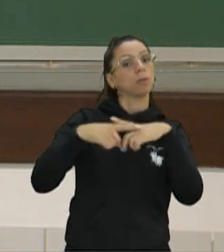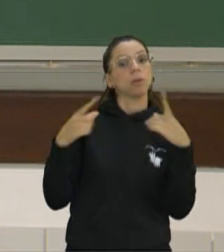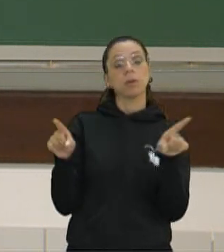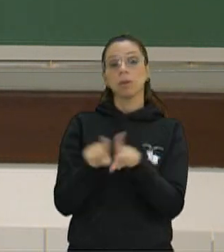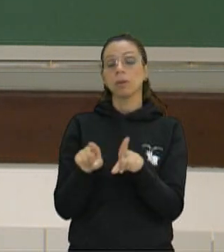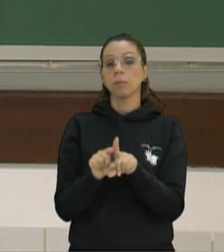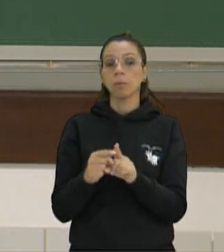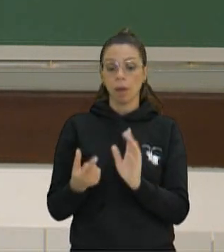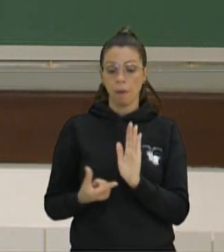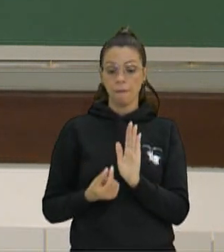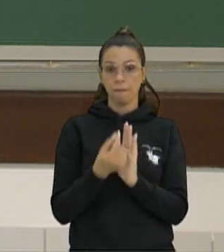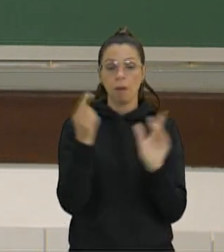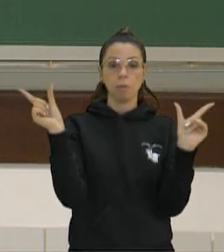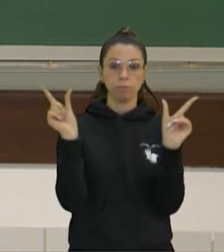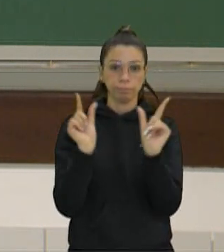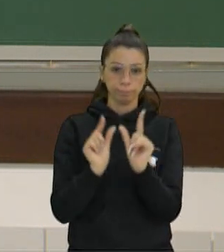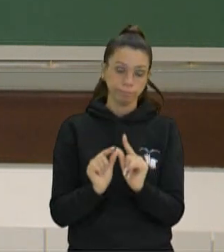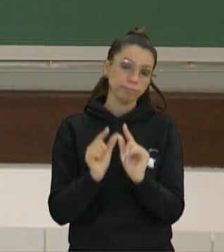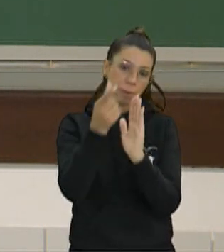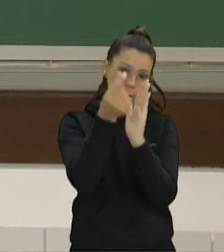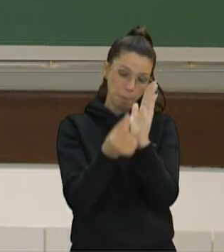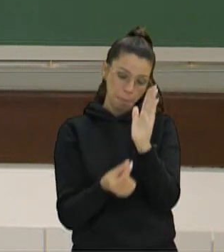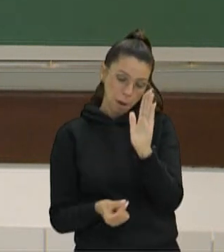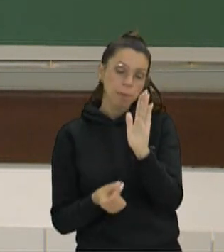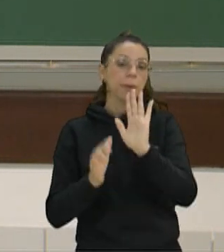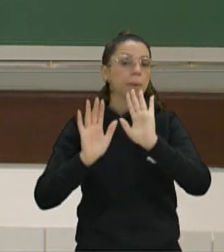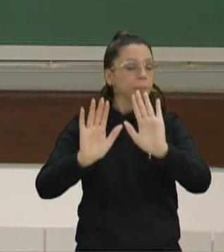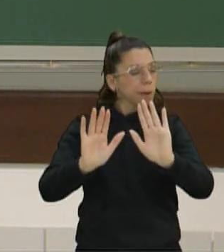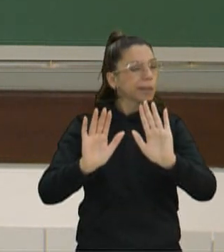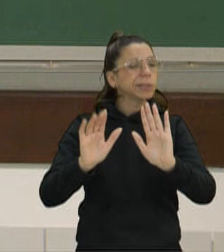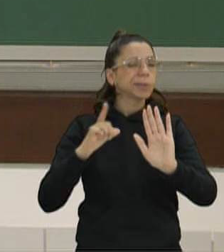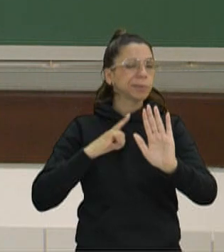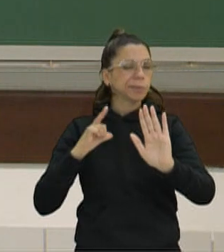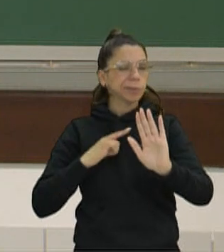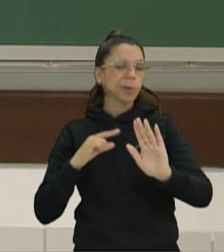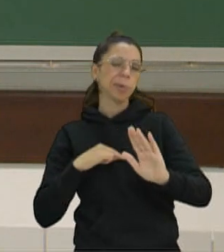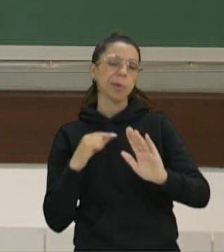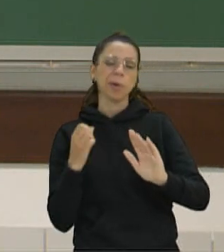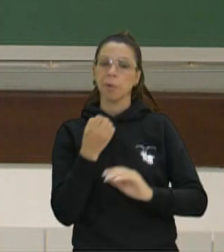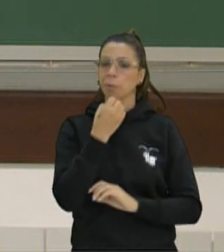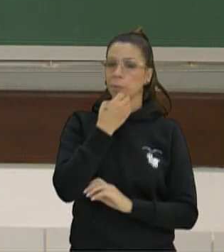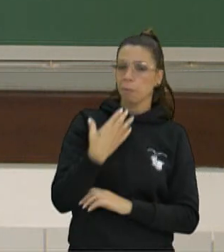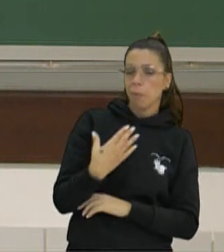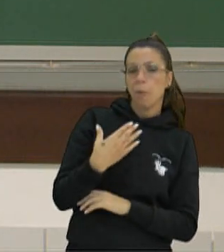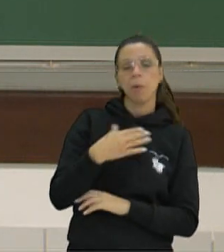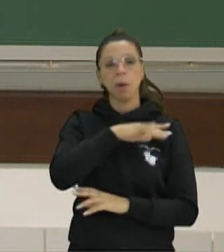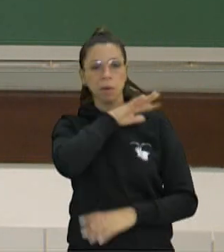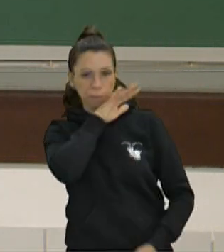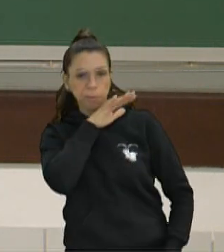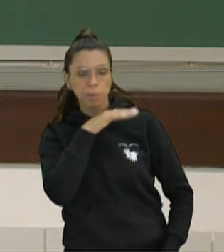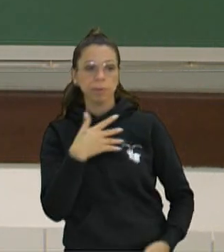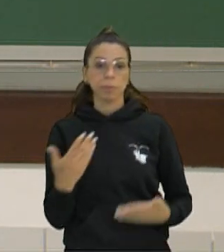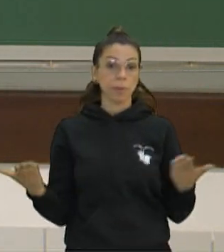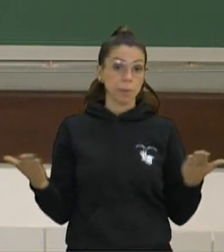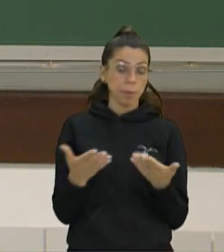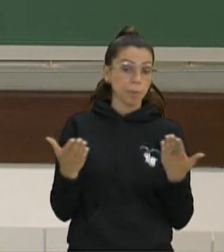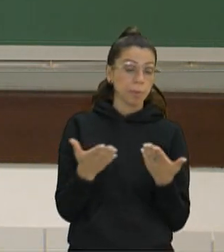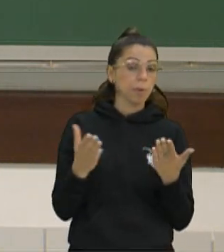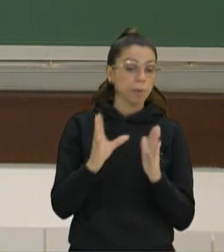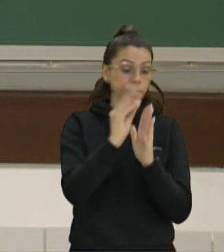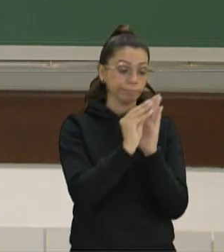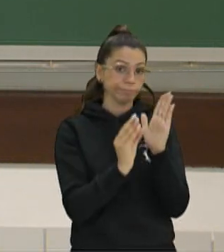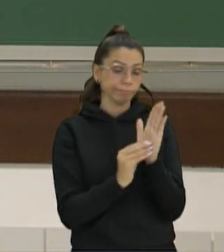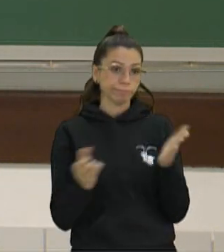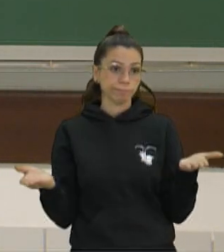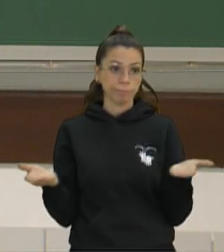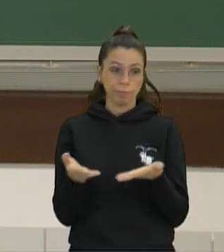preços diminuíssem e tudo mais. A gente viu algumas questões prós e contra. Então vamos para o conteúdo da aula de hoje. Todo